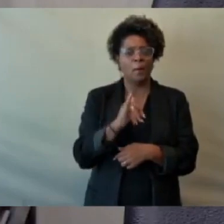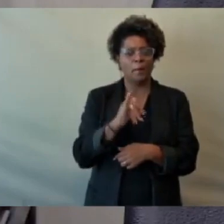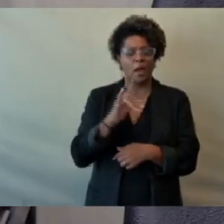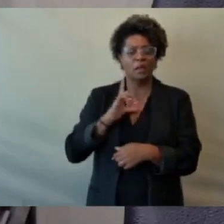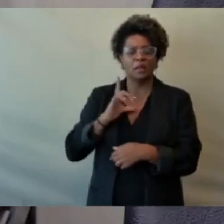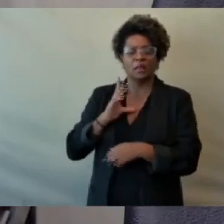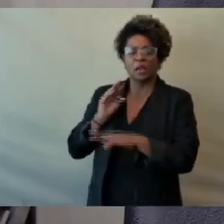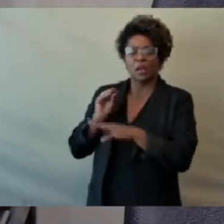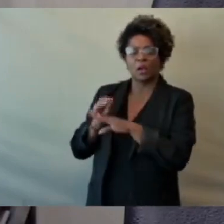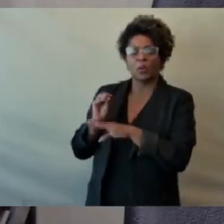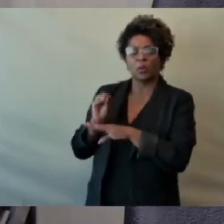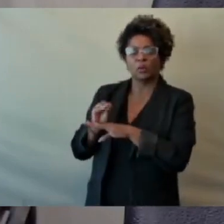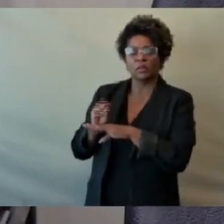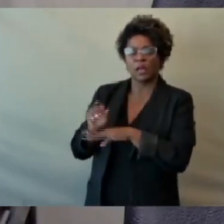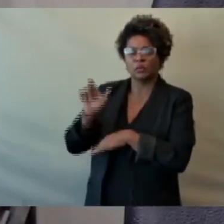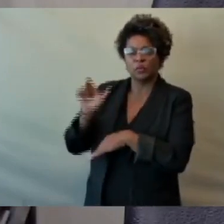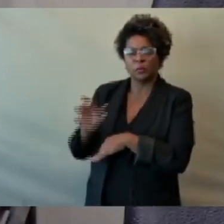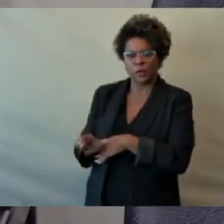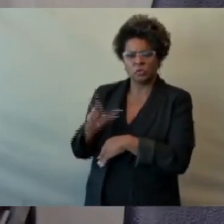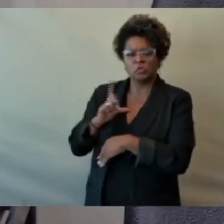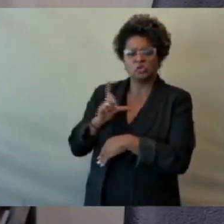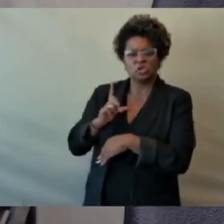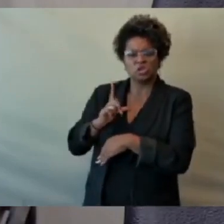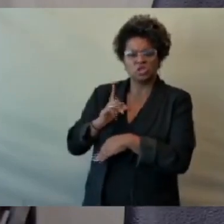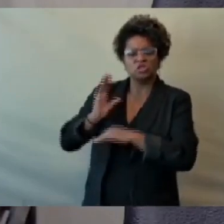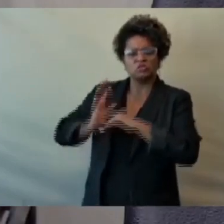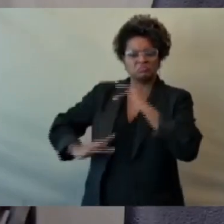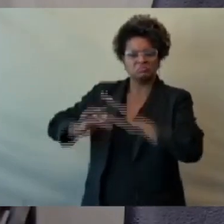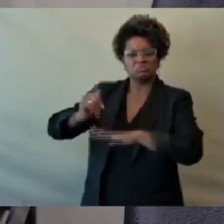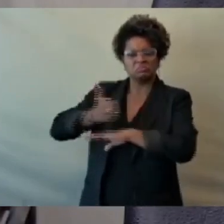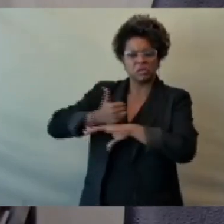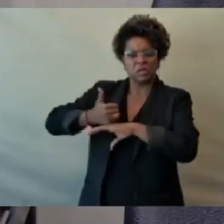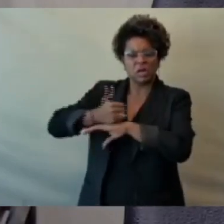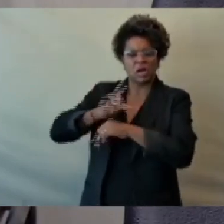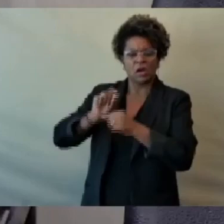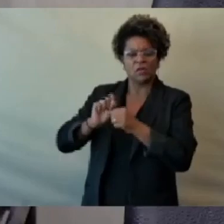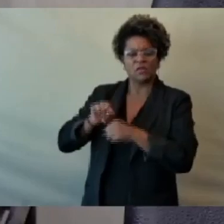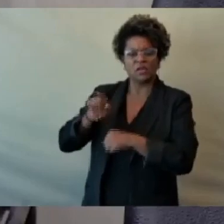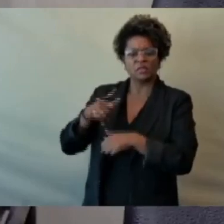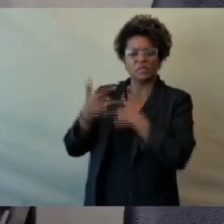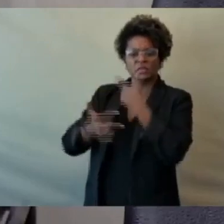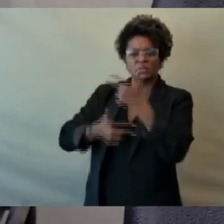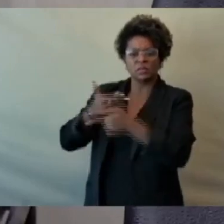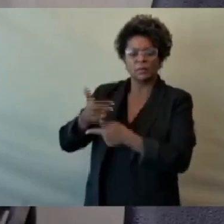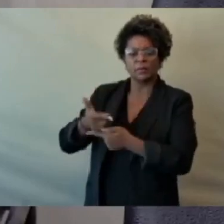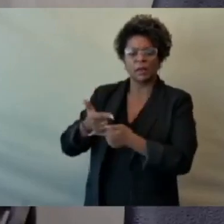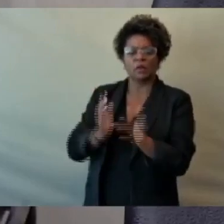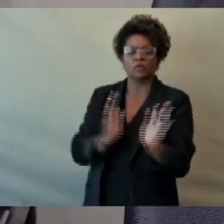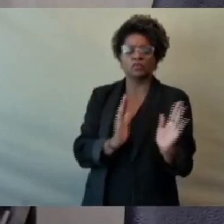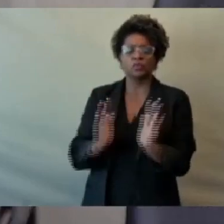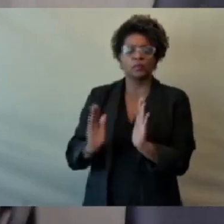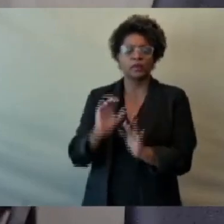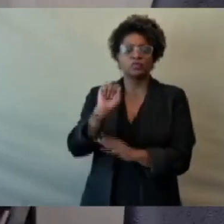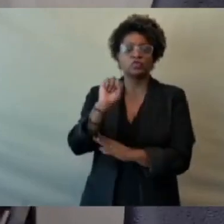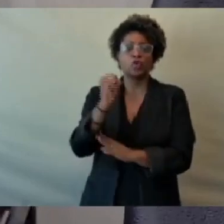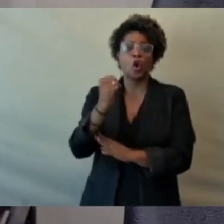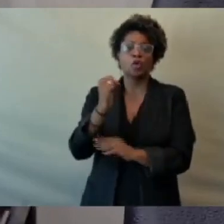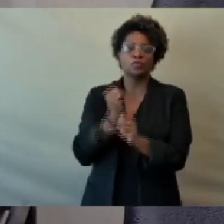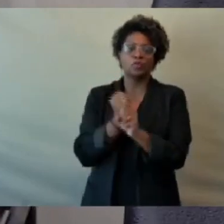capacitadas para poder fazer esse trabalho. Durante oito anos, ele teve o Alzheimer. E,